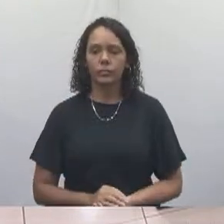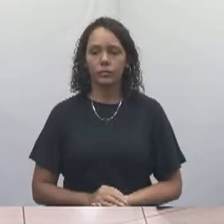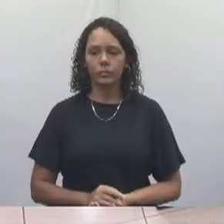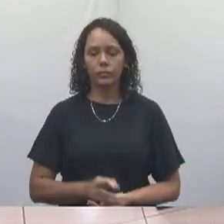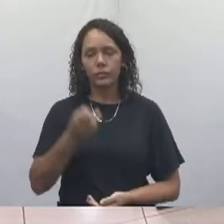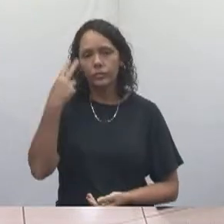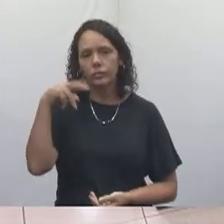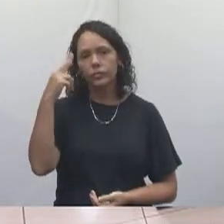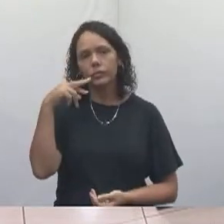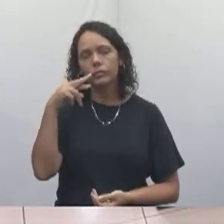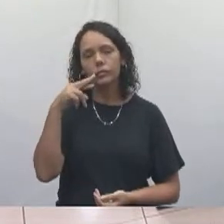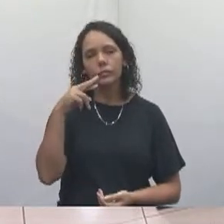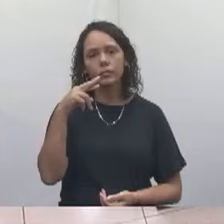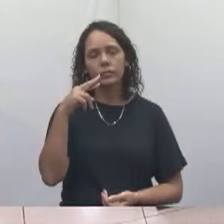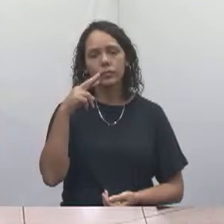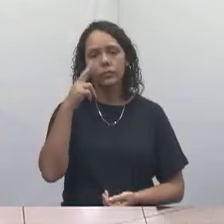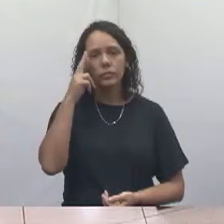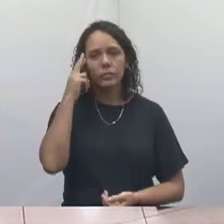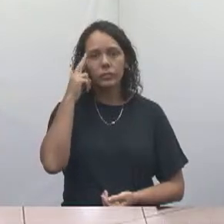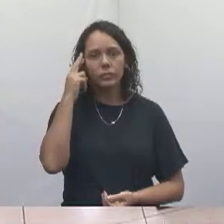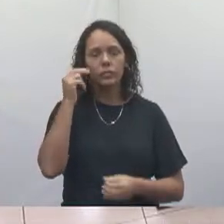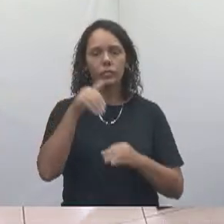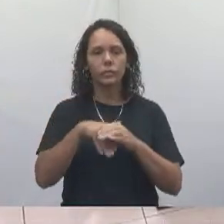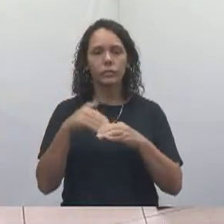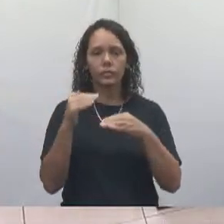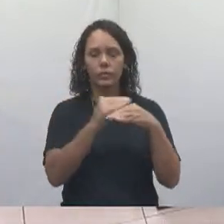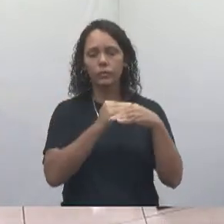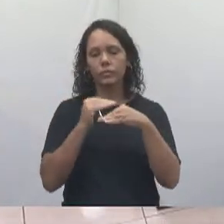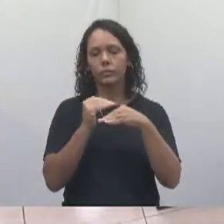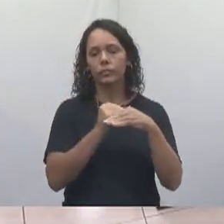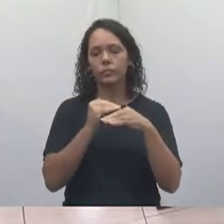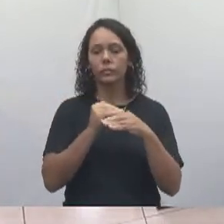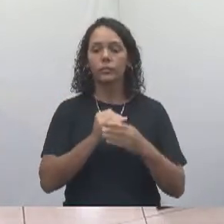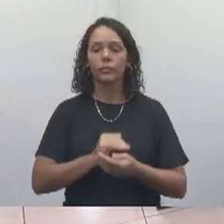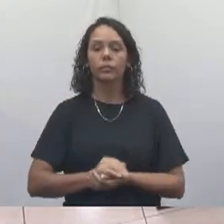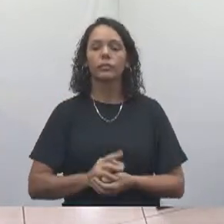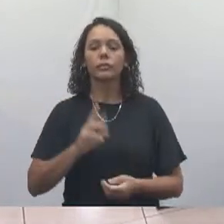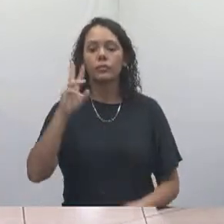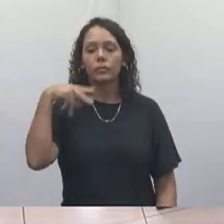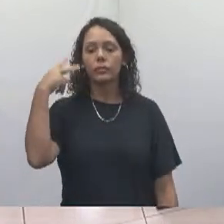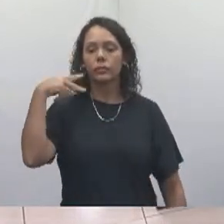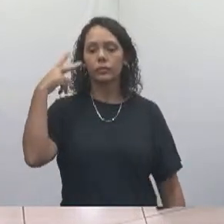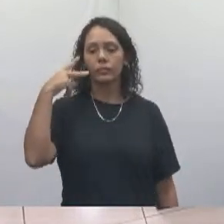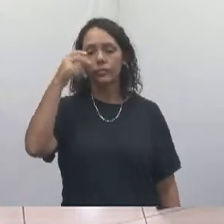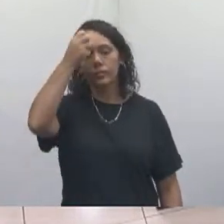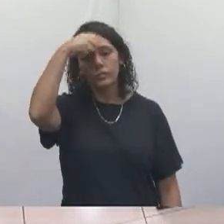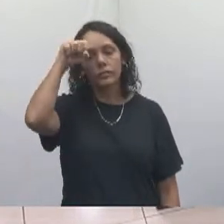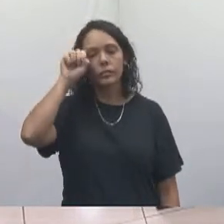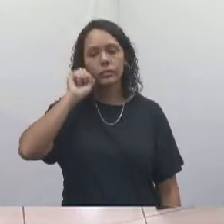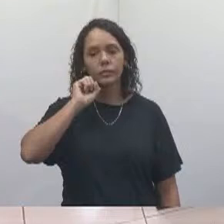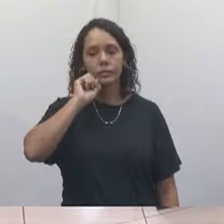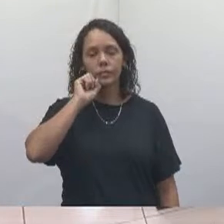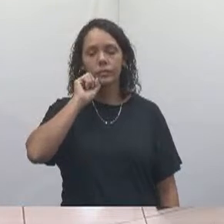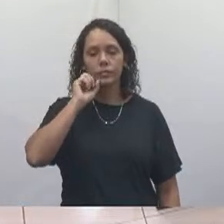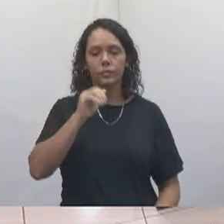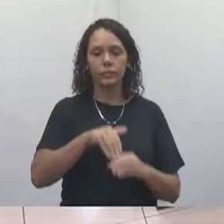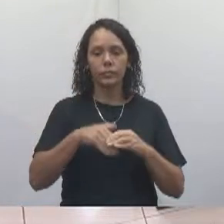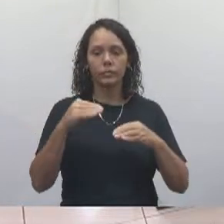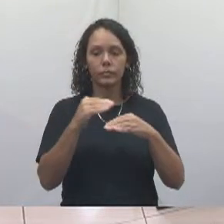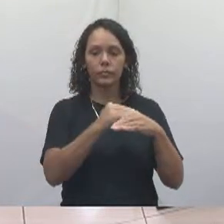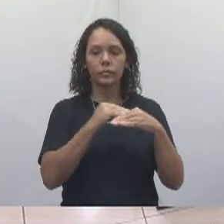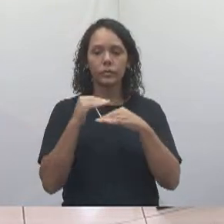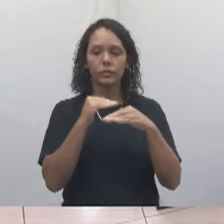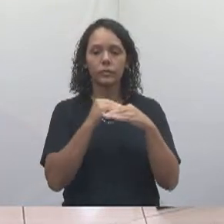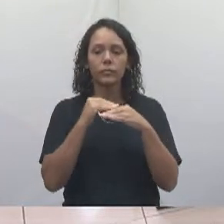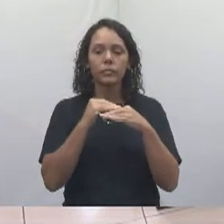Como voto o vereador Roninha? Favorável. Como vota a vereadora Sônia Patas da Amizade?